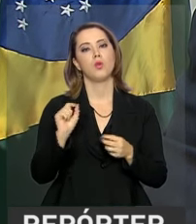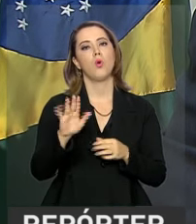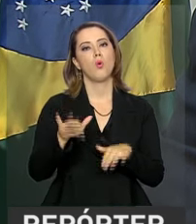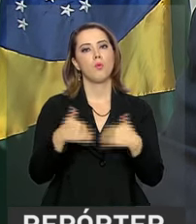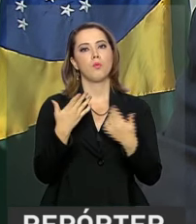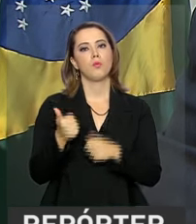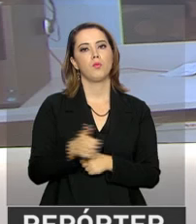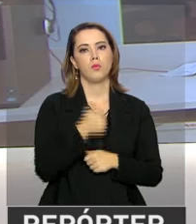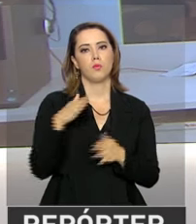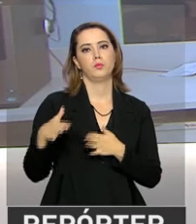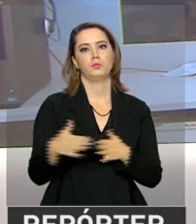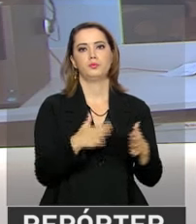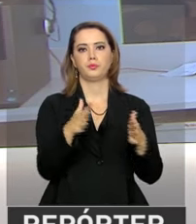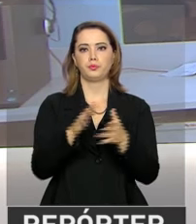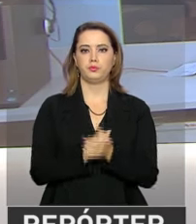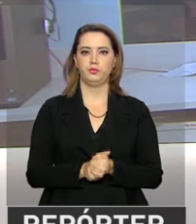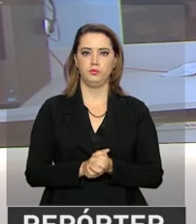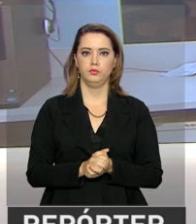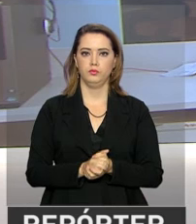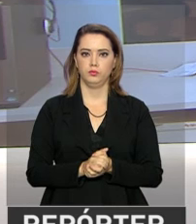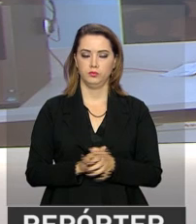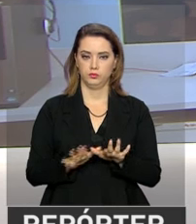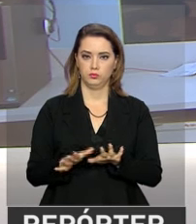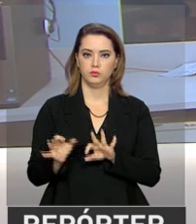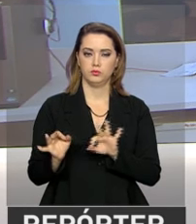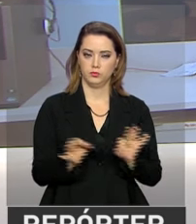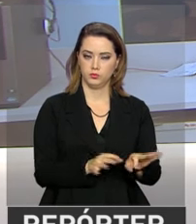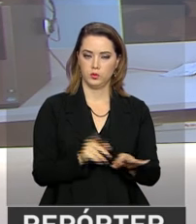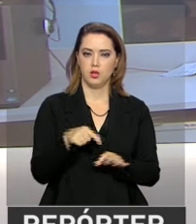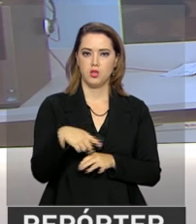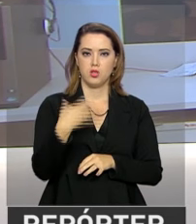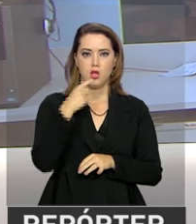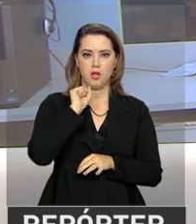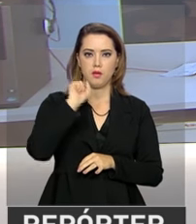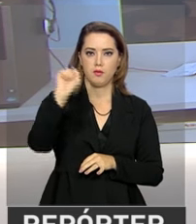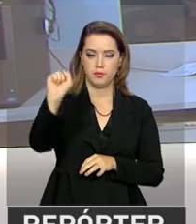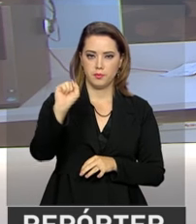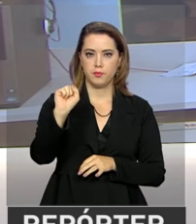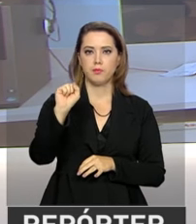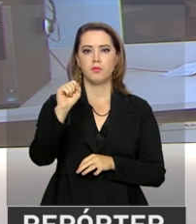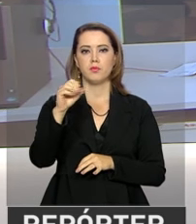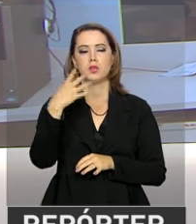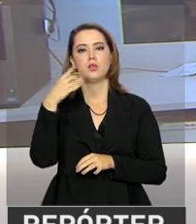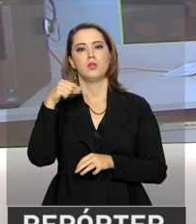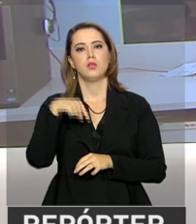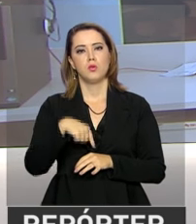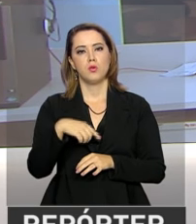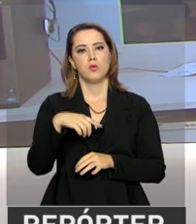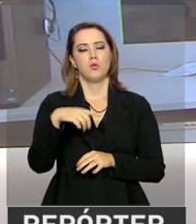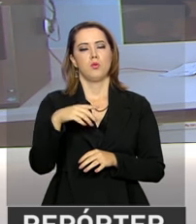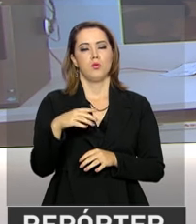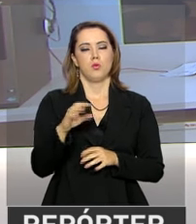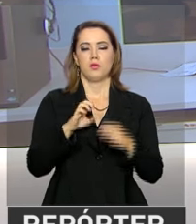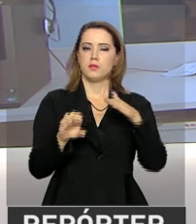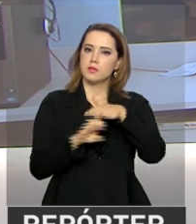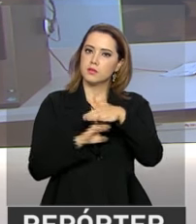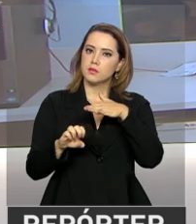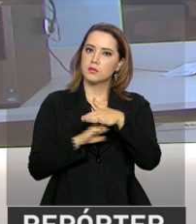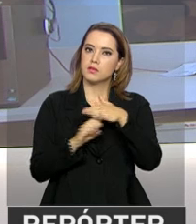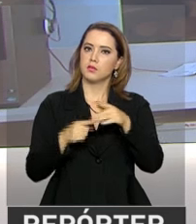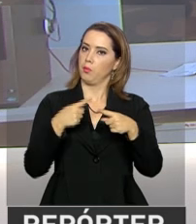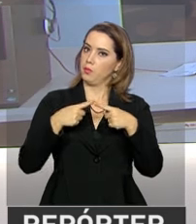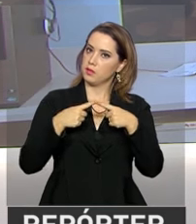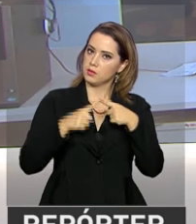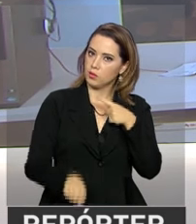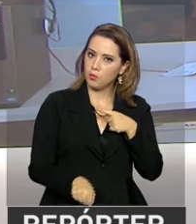caminho mais adequado E desde o fim de Abril por decisão da Anatel as prestadoras de banda larga fixa continuam proibidas de